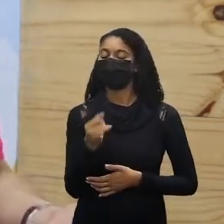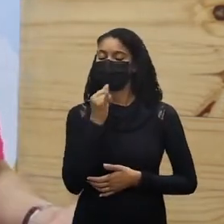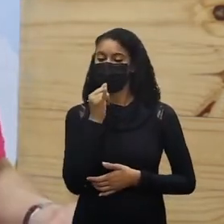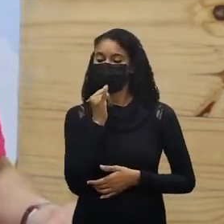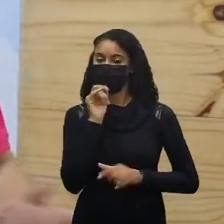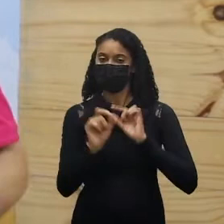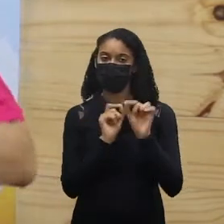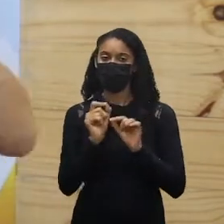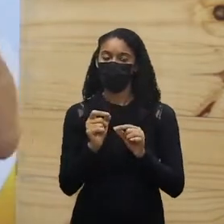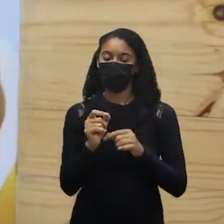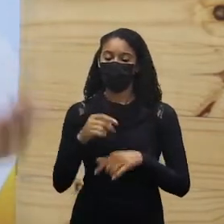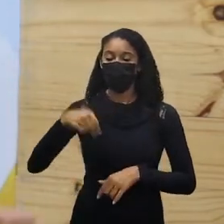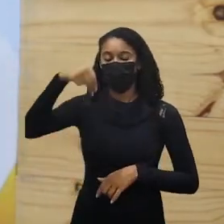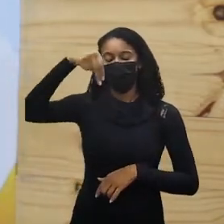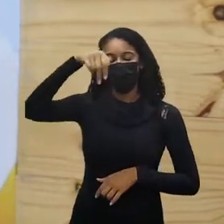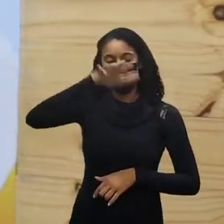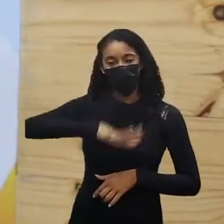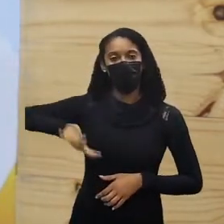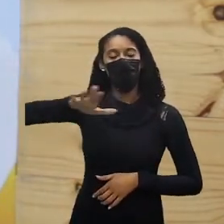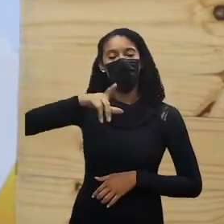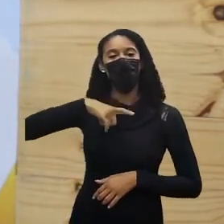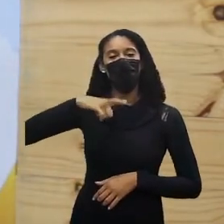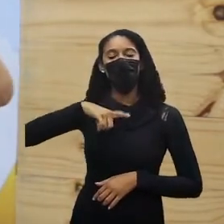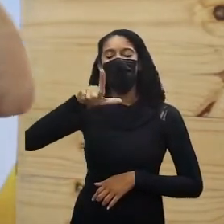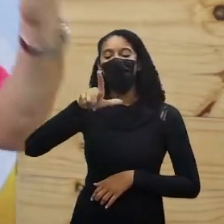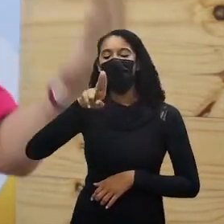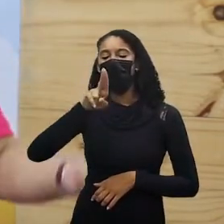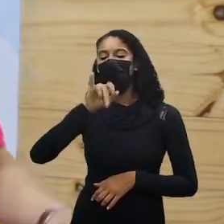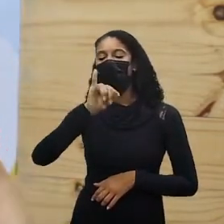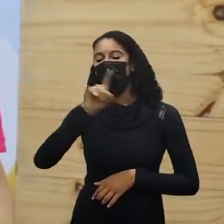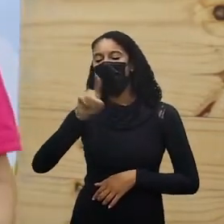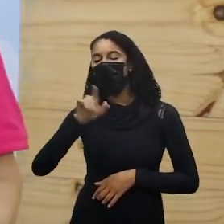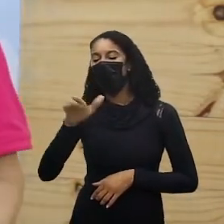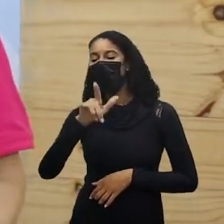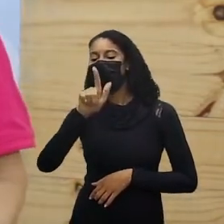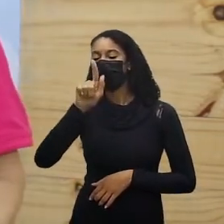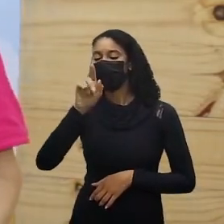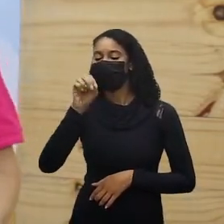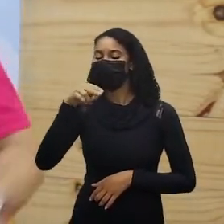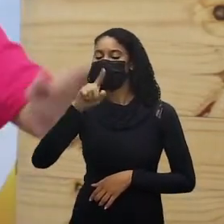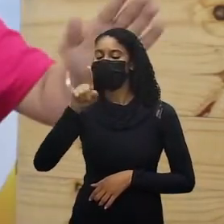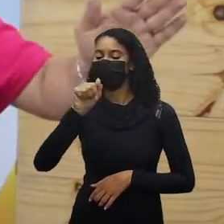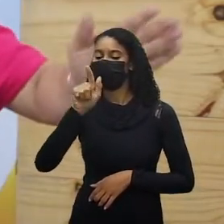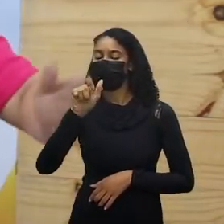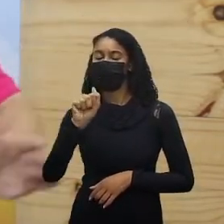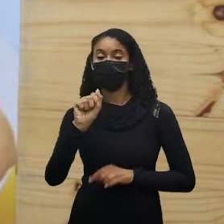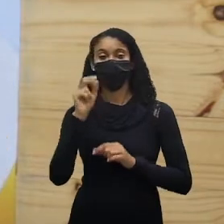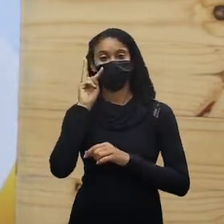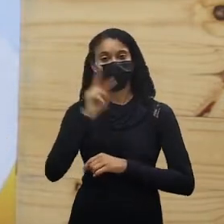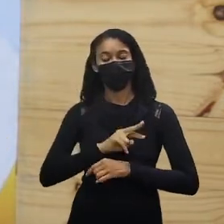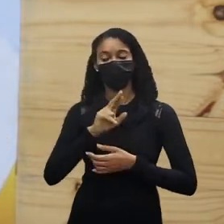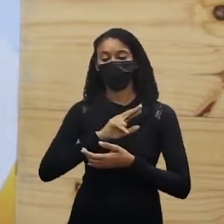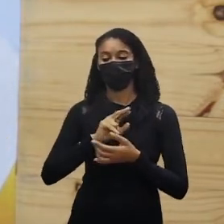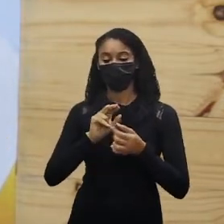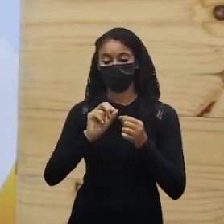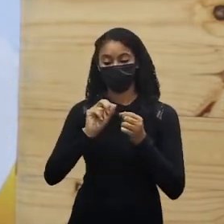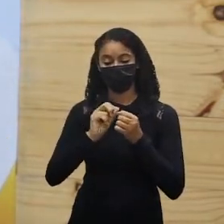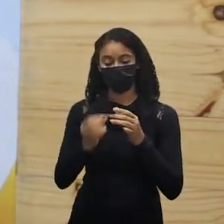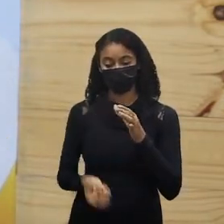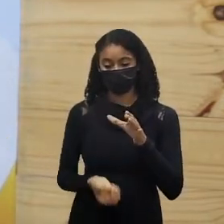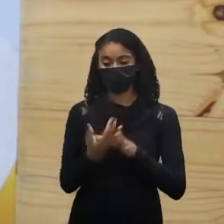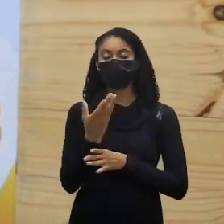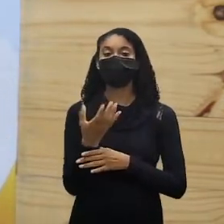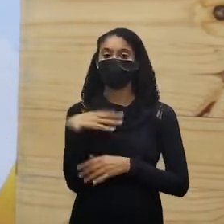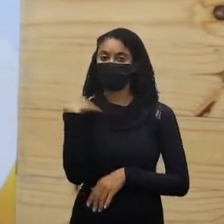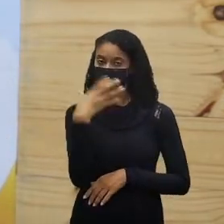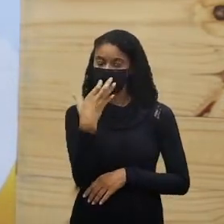o Nordeste, Luiz Gonzaga. Veja as composições de Luiz Gonzaga, as variações